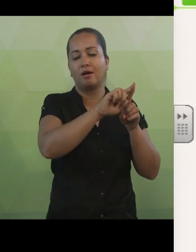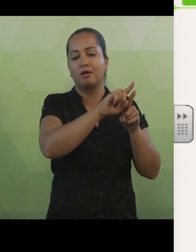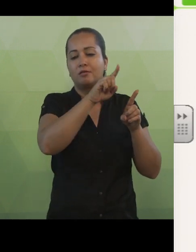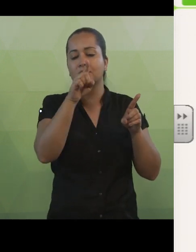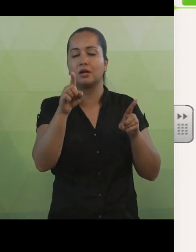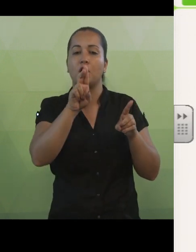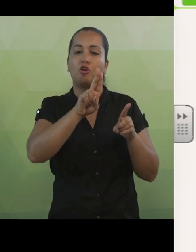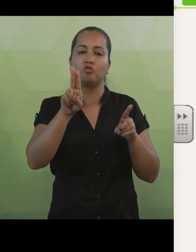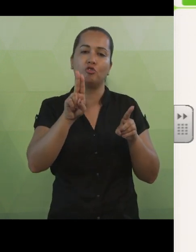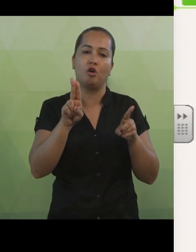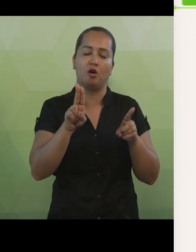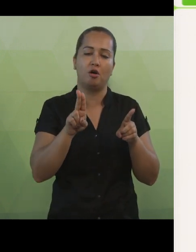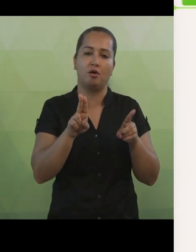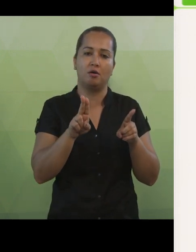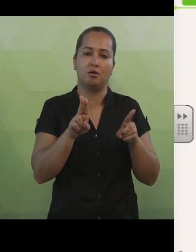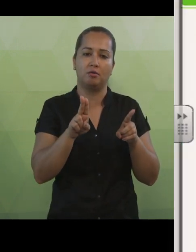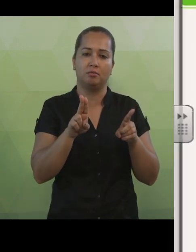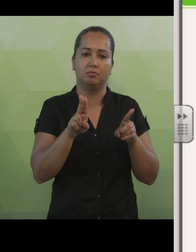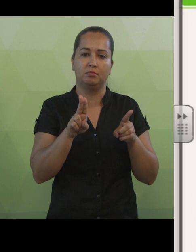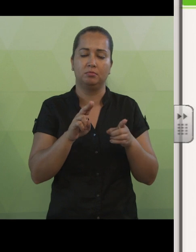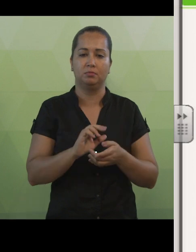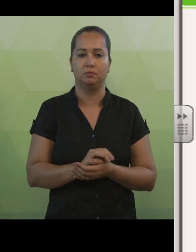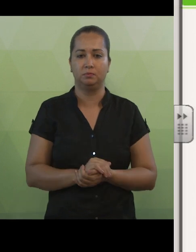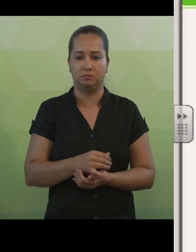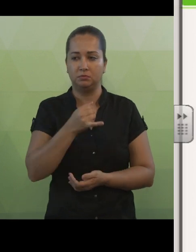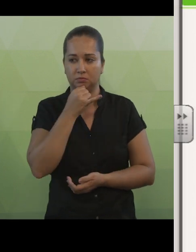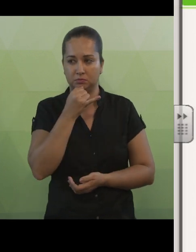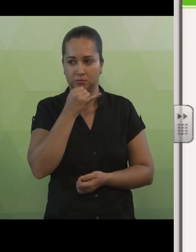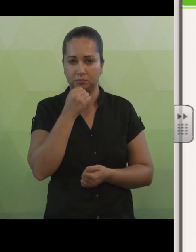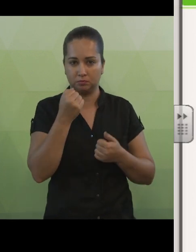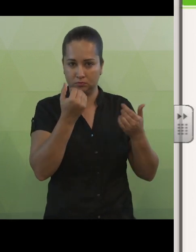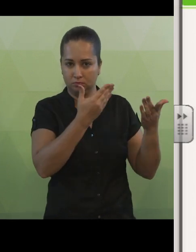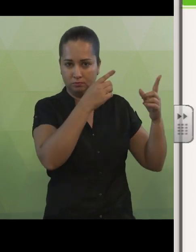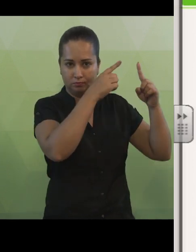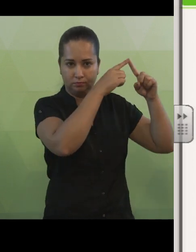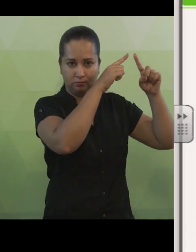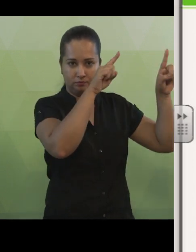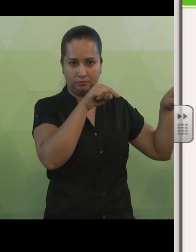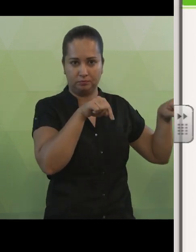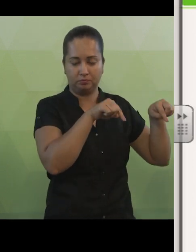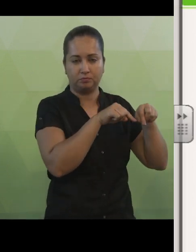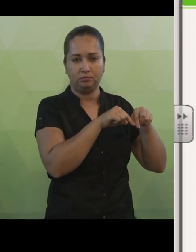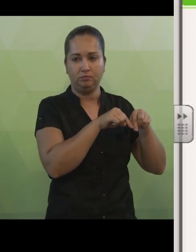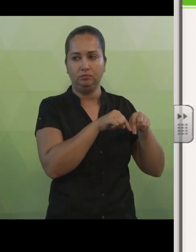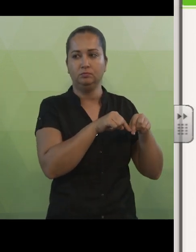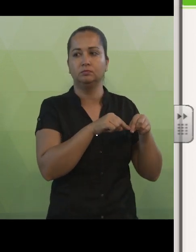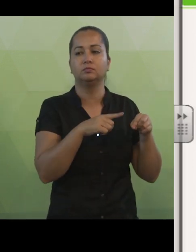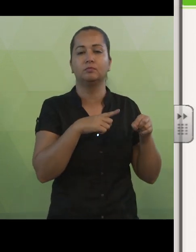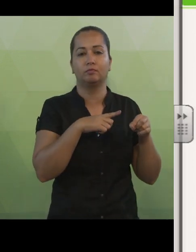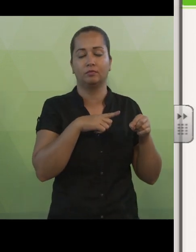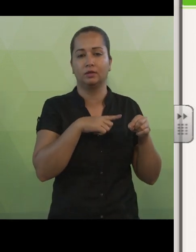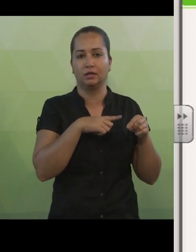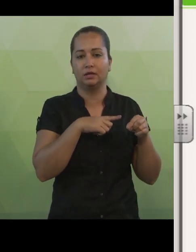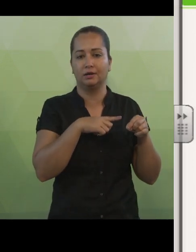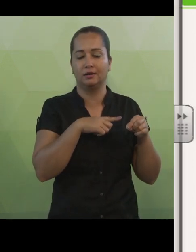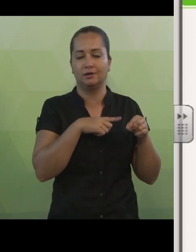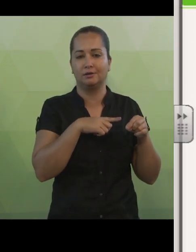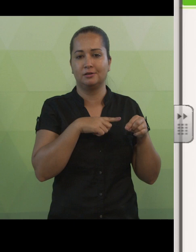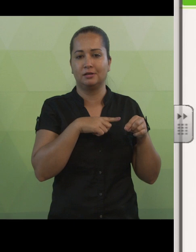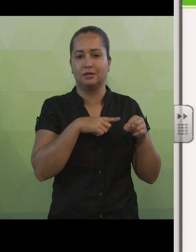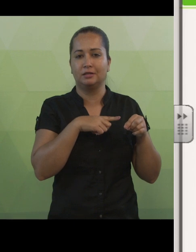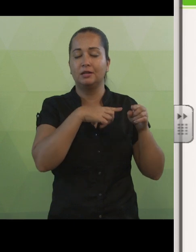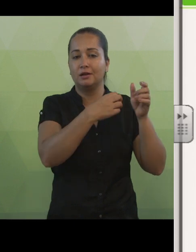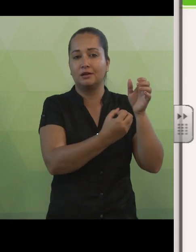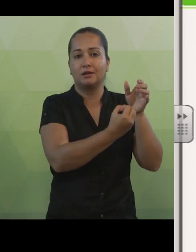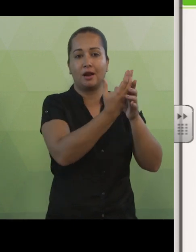ramal. Então, aqui, por exemplo, no nosso exemplo da imagem, nós temos aqui o nível externo, em que nós temos a